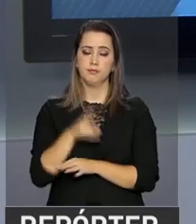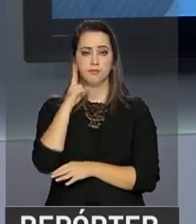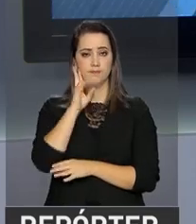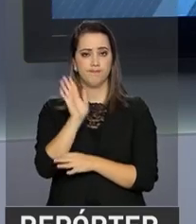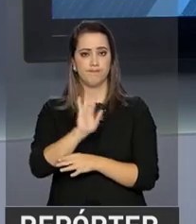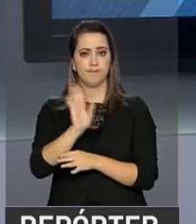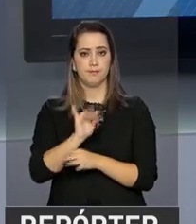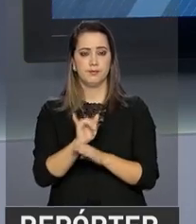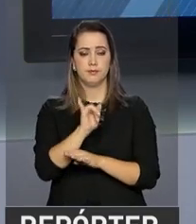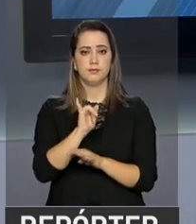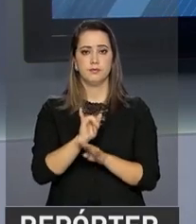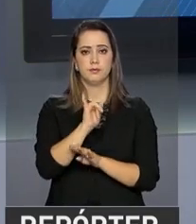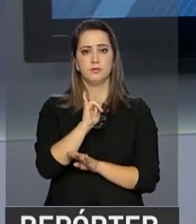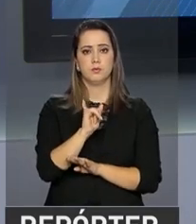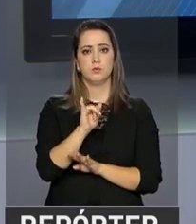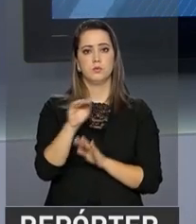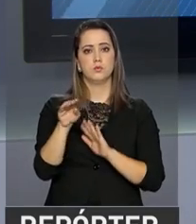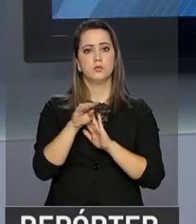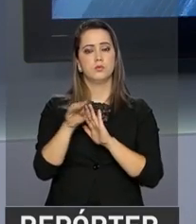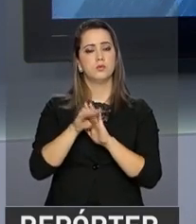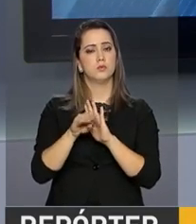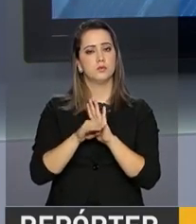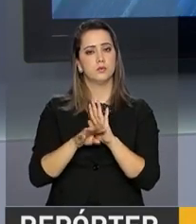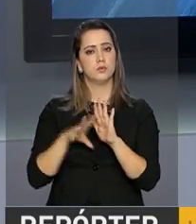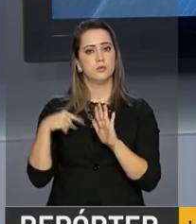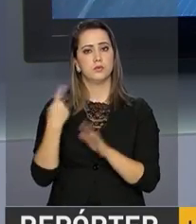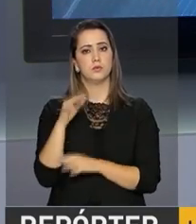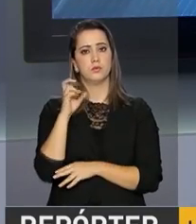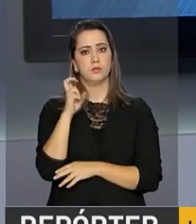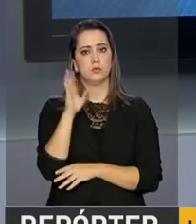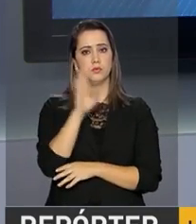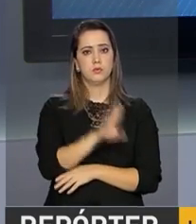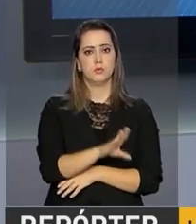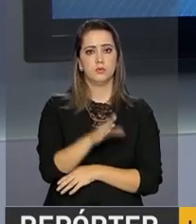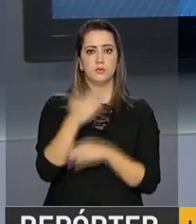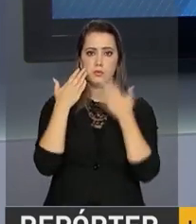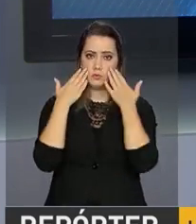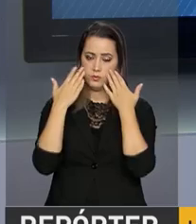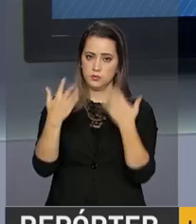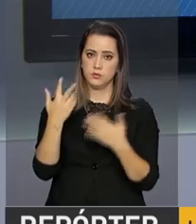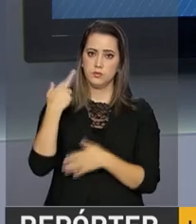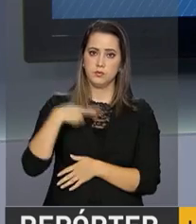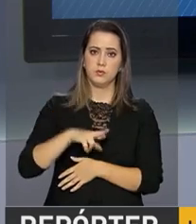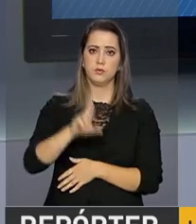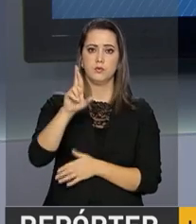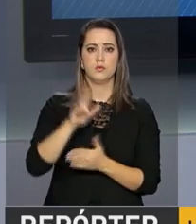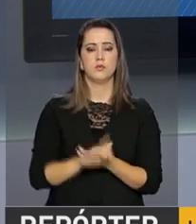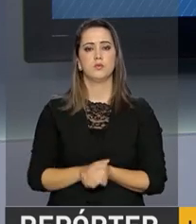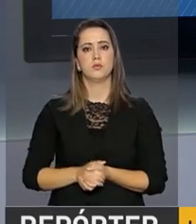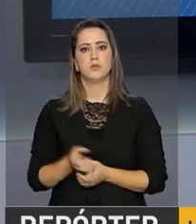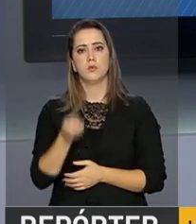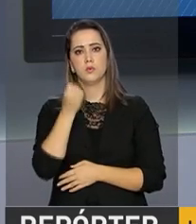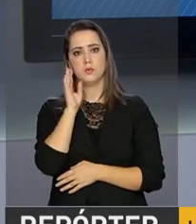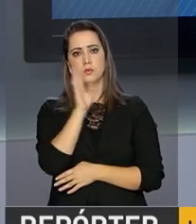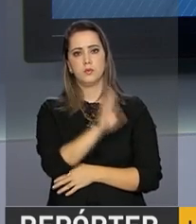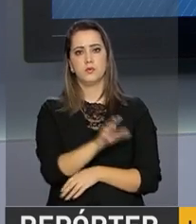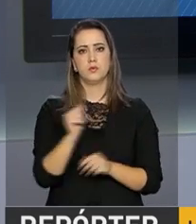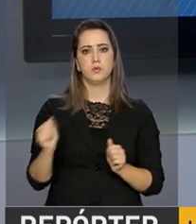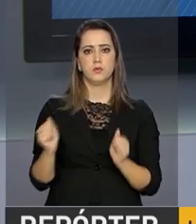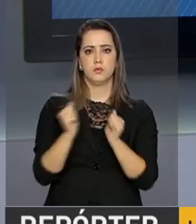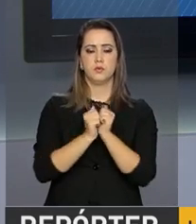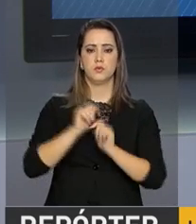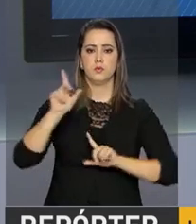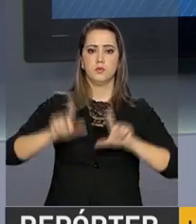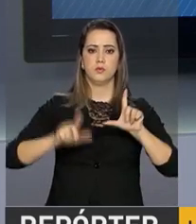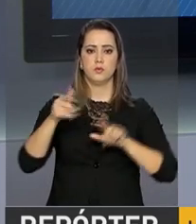você pode rever as reportagens do youtube nós voltamos às cinco da tarde na próxima edição do repórter nbr uma boa tarde pra